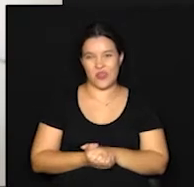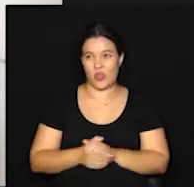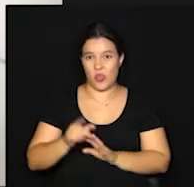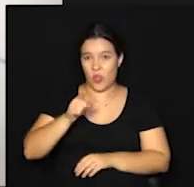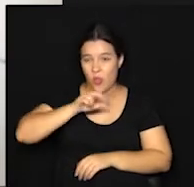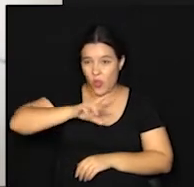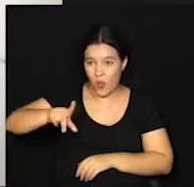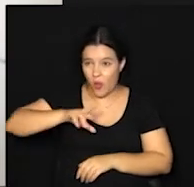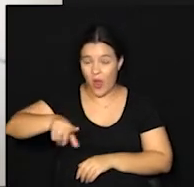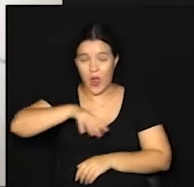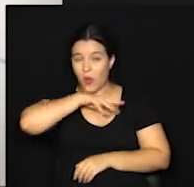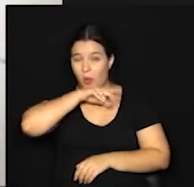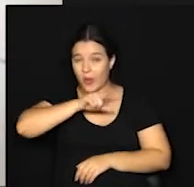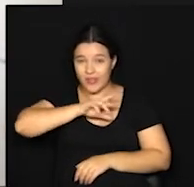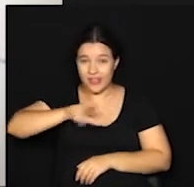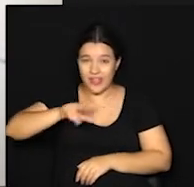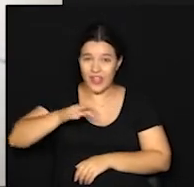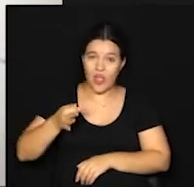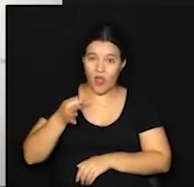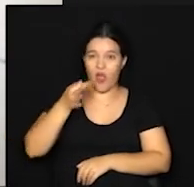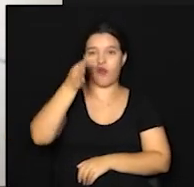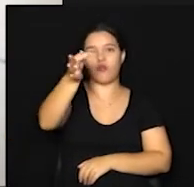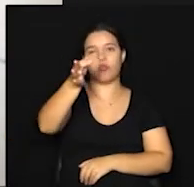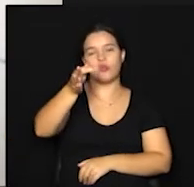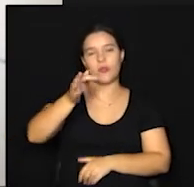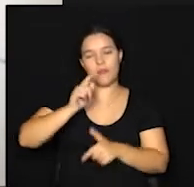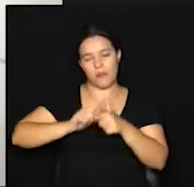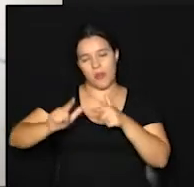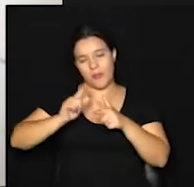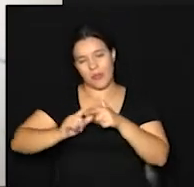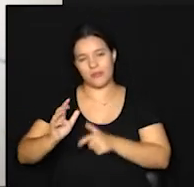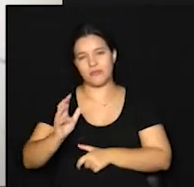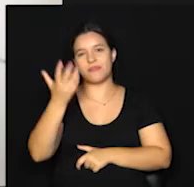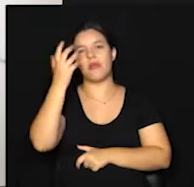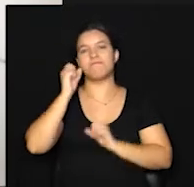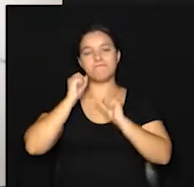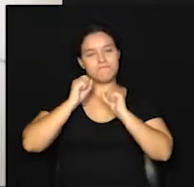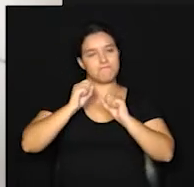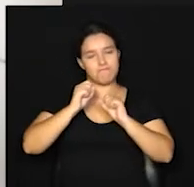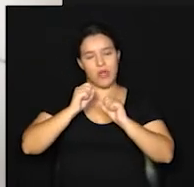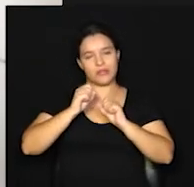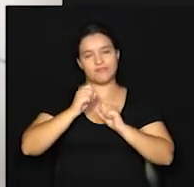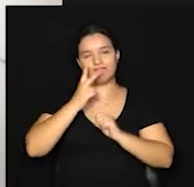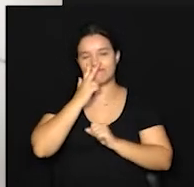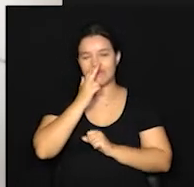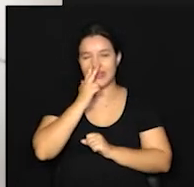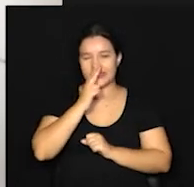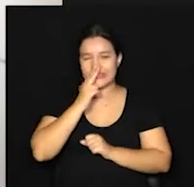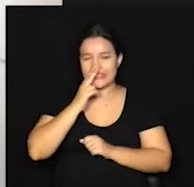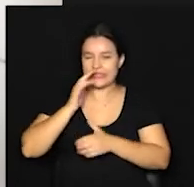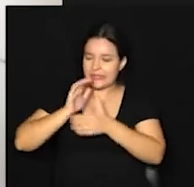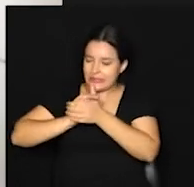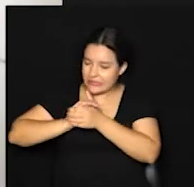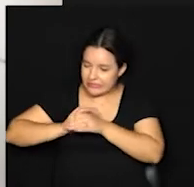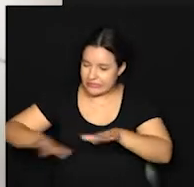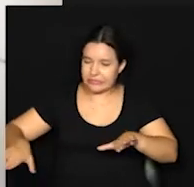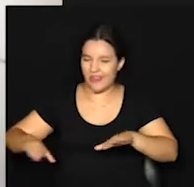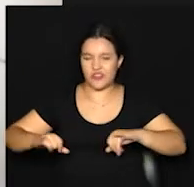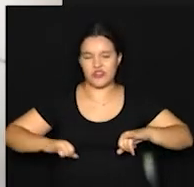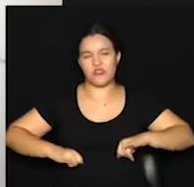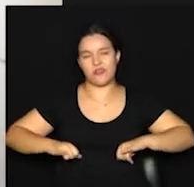atropelar, é a luz da saída desse túnel. Então, pode ir, sabe? Pode ir buscar a sua